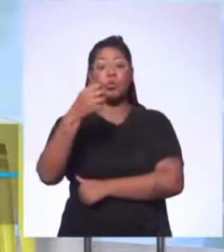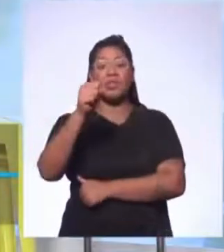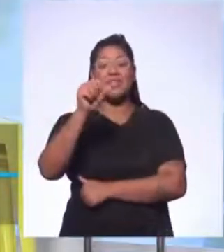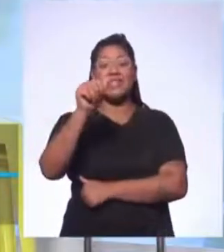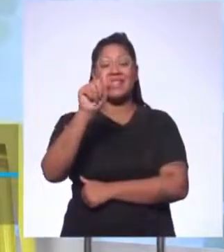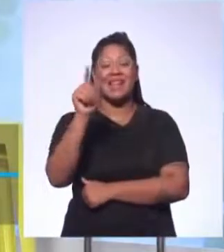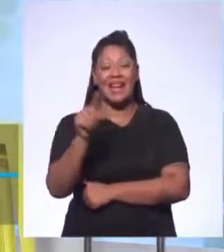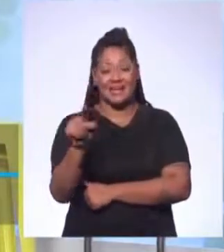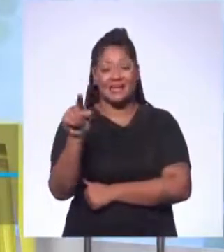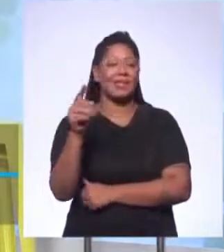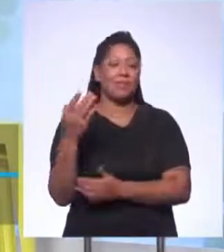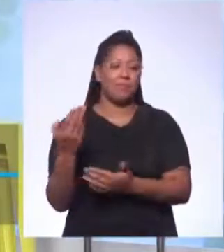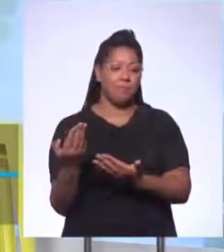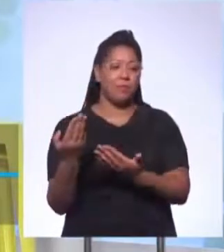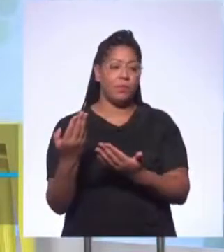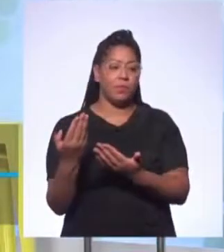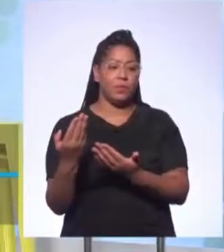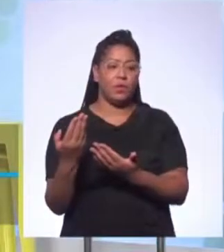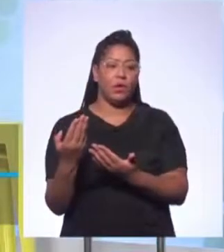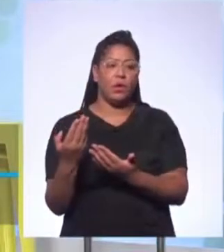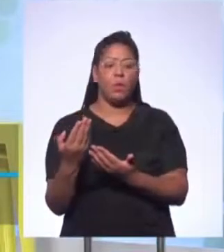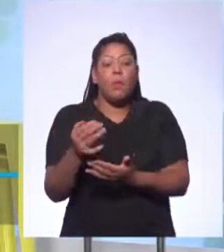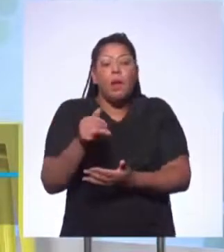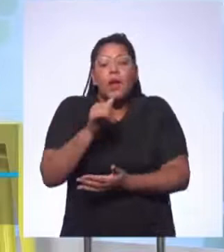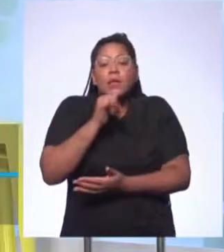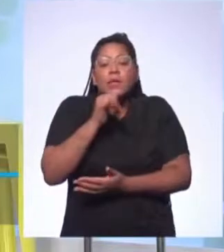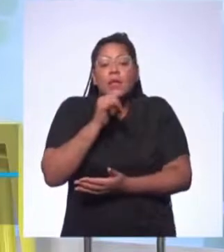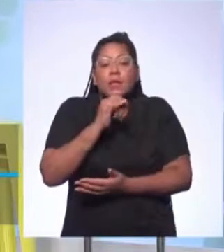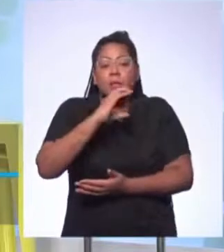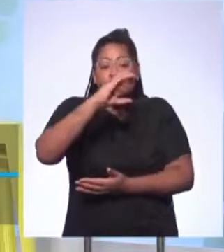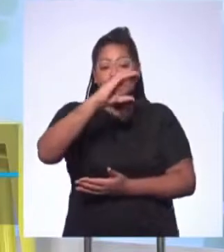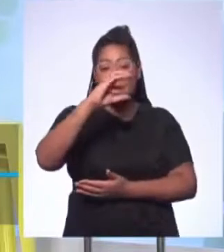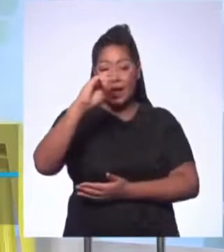pegar o Cl,